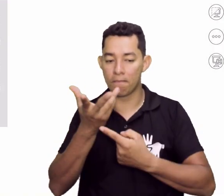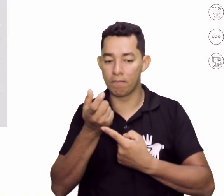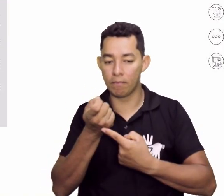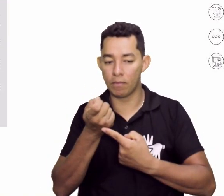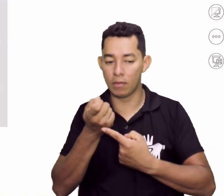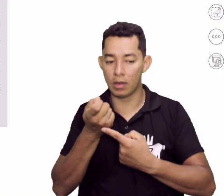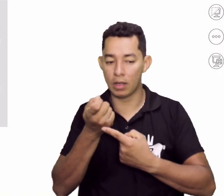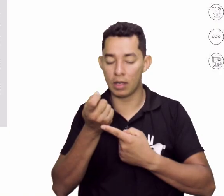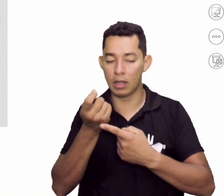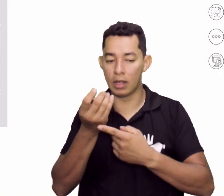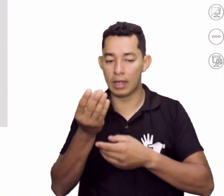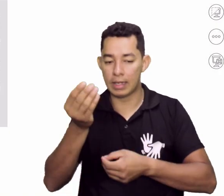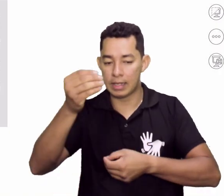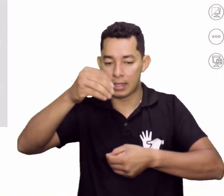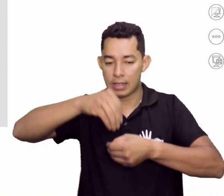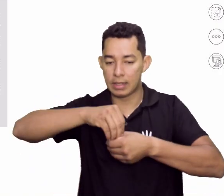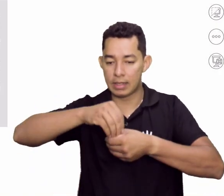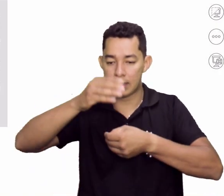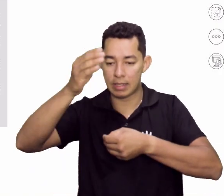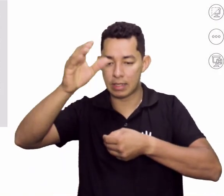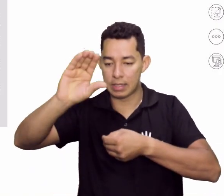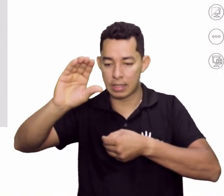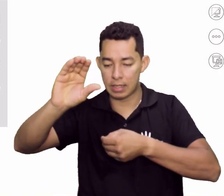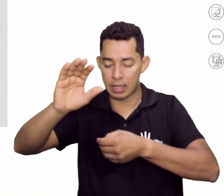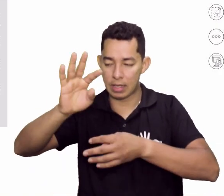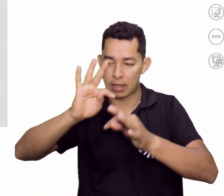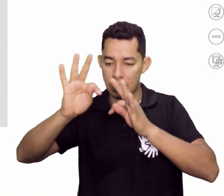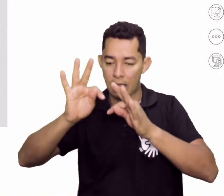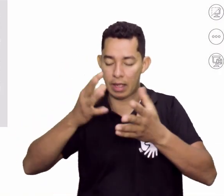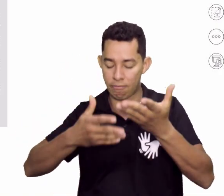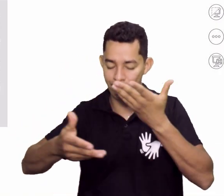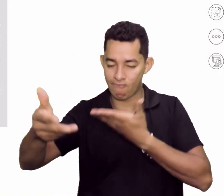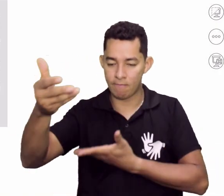à ciência e à técnica.